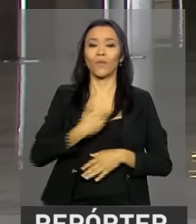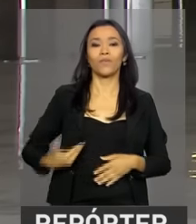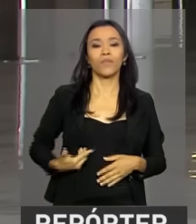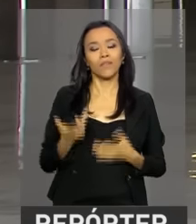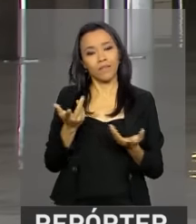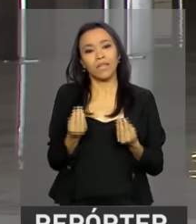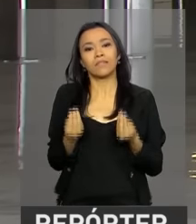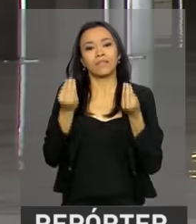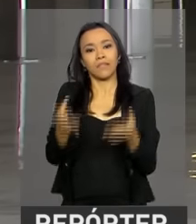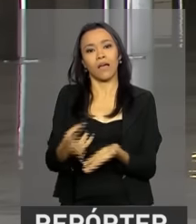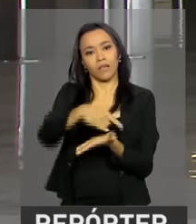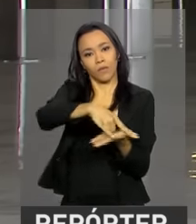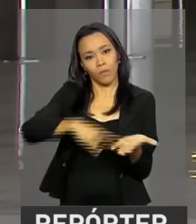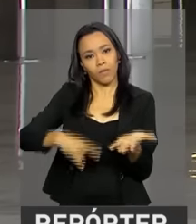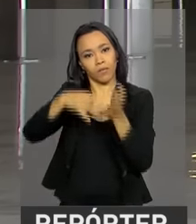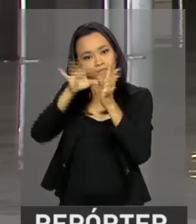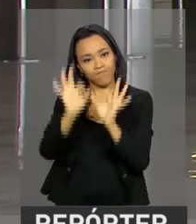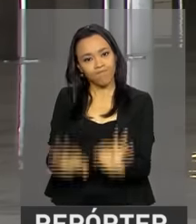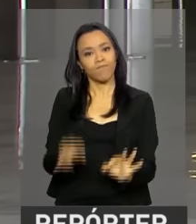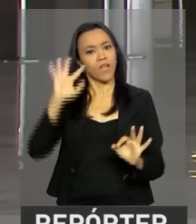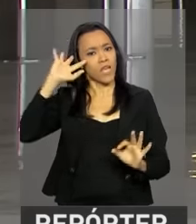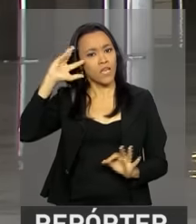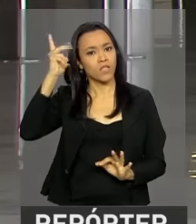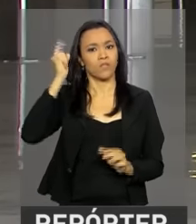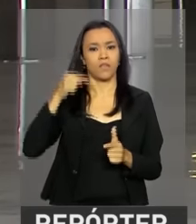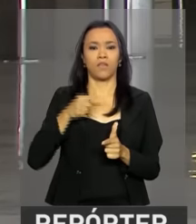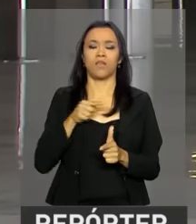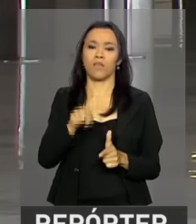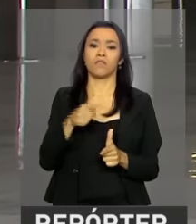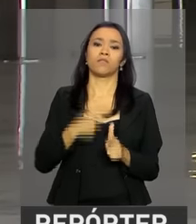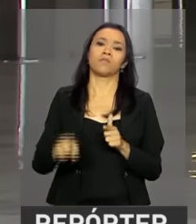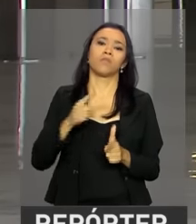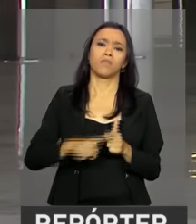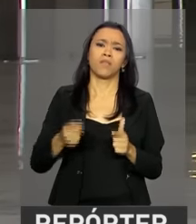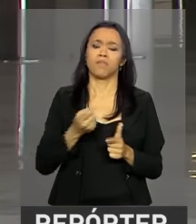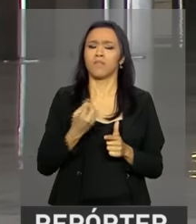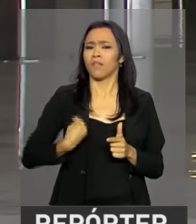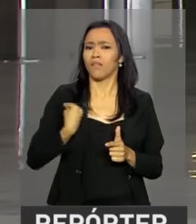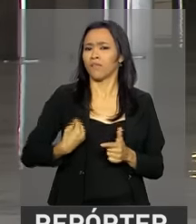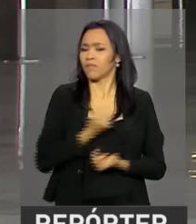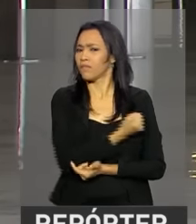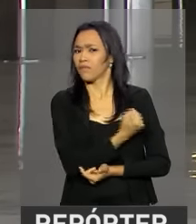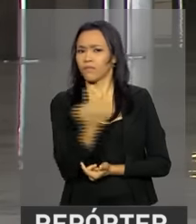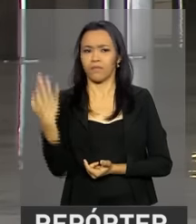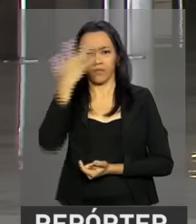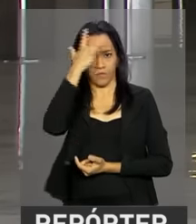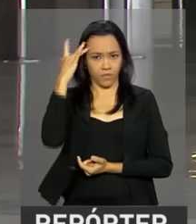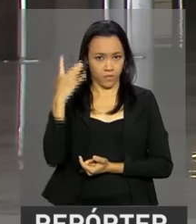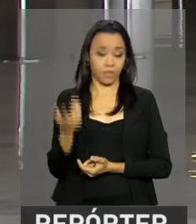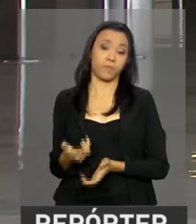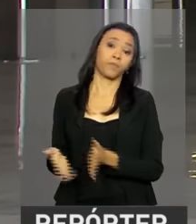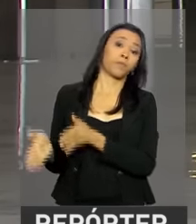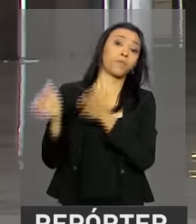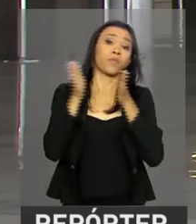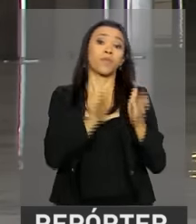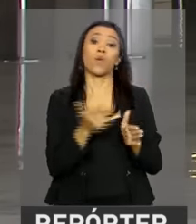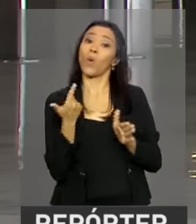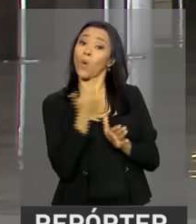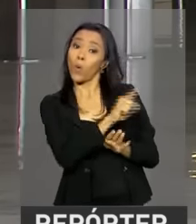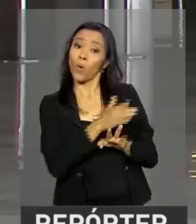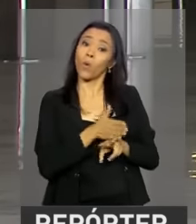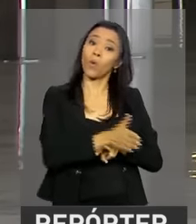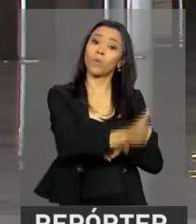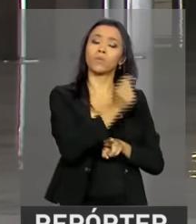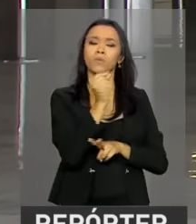dessa situação é promover uma solução para esse problema na vida de muitos brasileiros em outro de outro lado viu